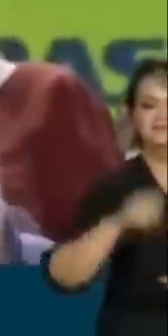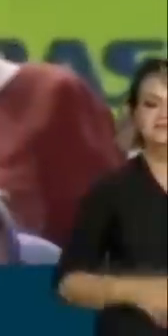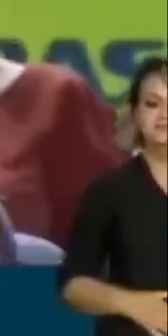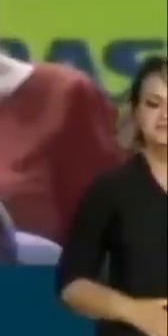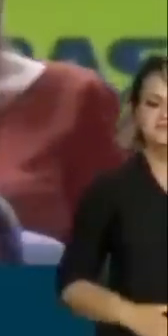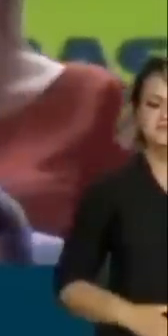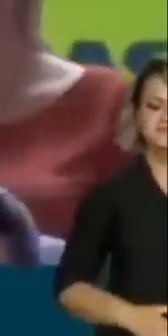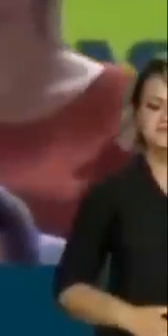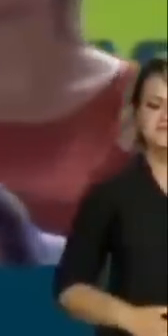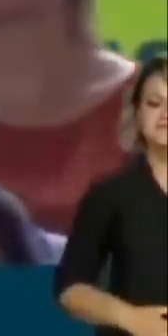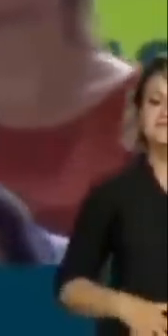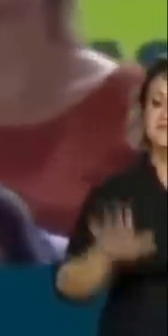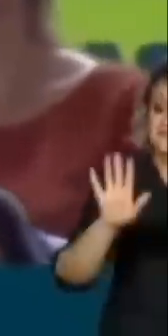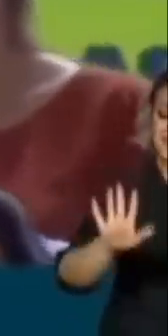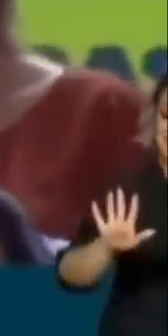vai